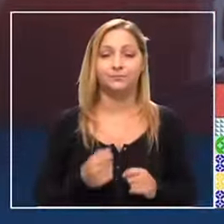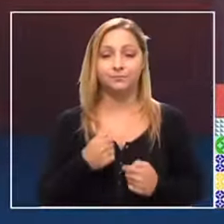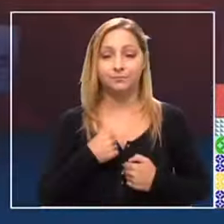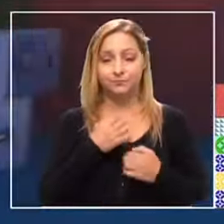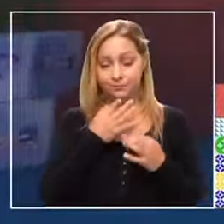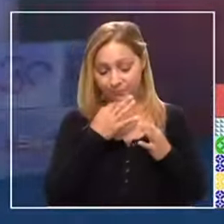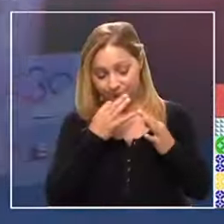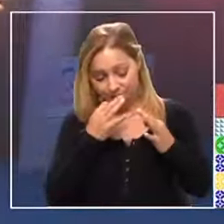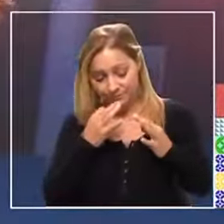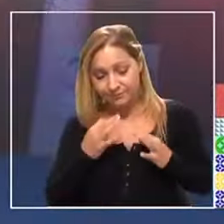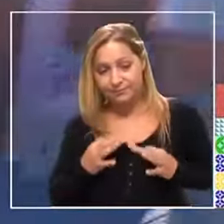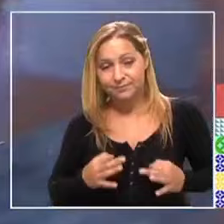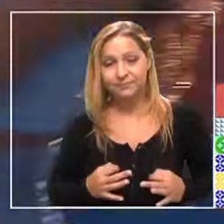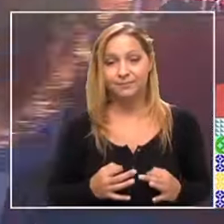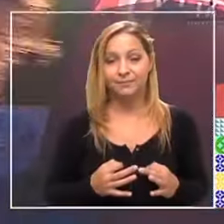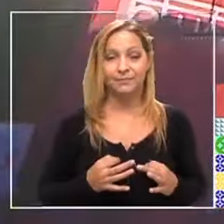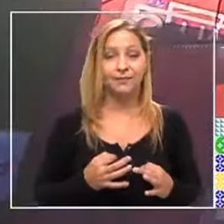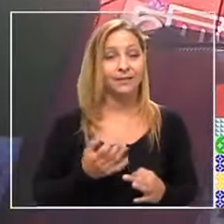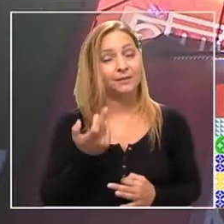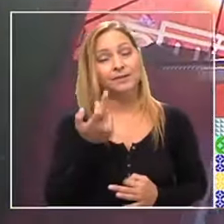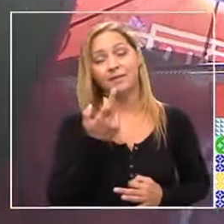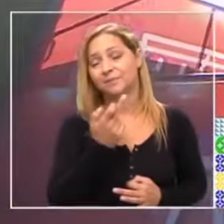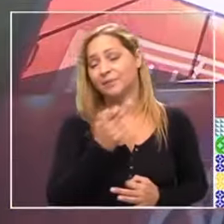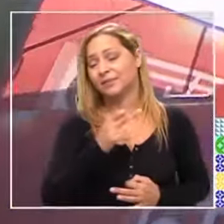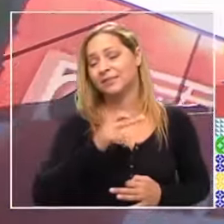acreditei que seria para